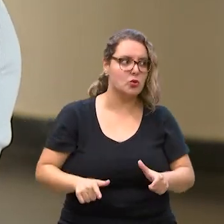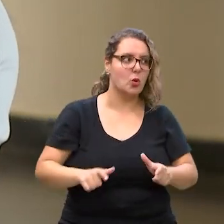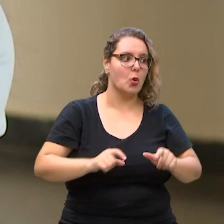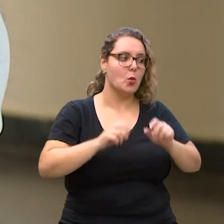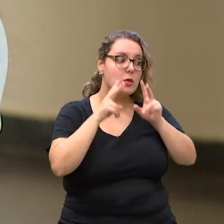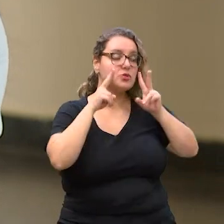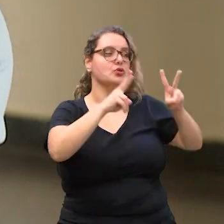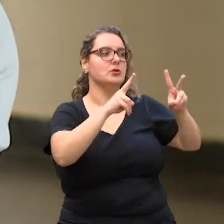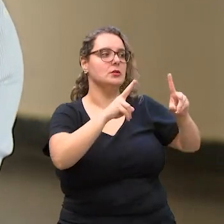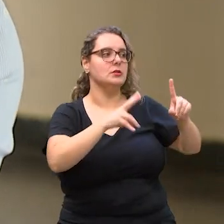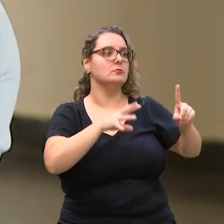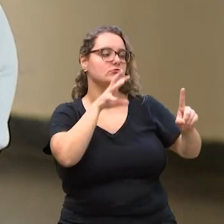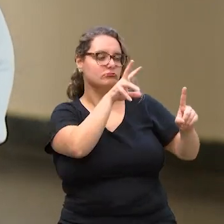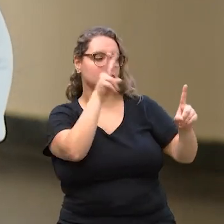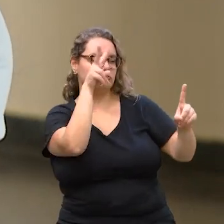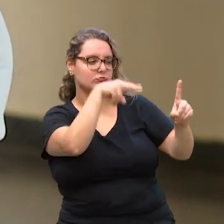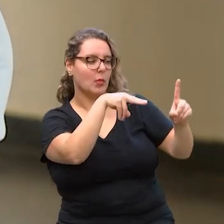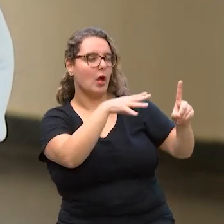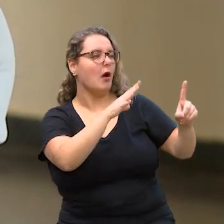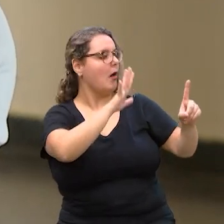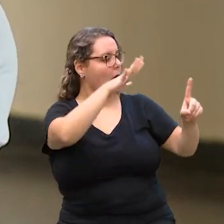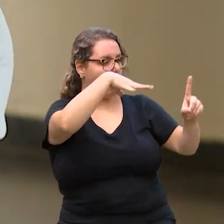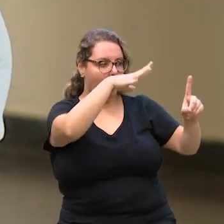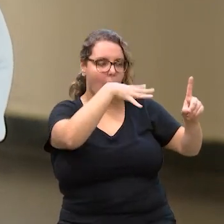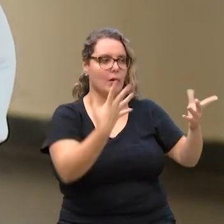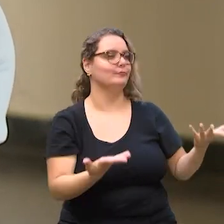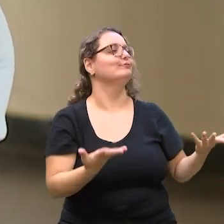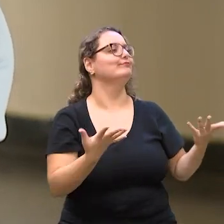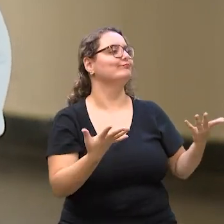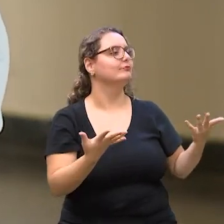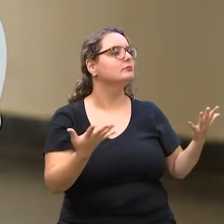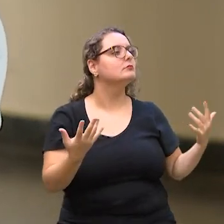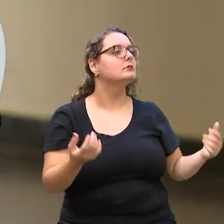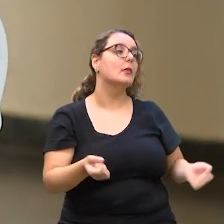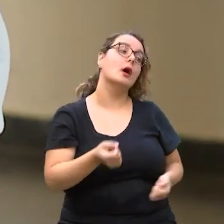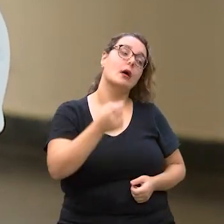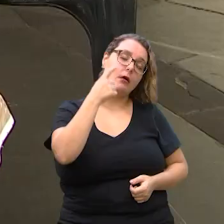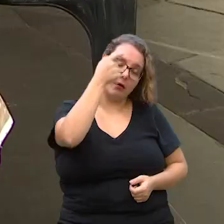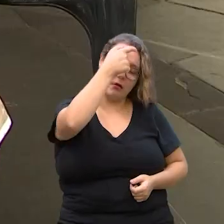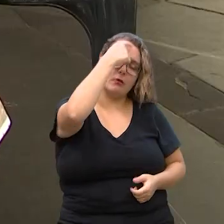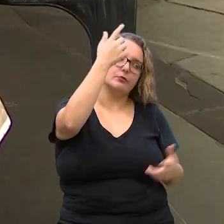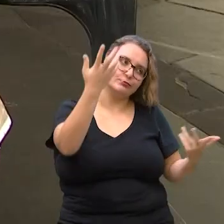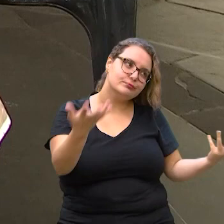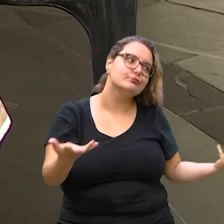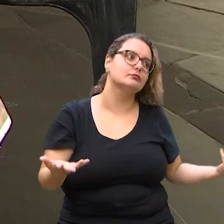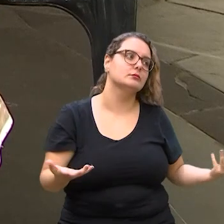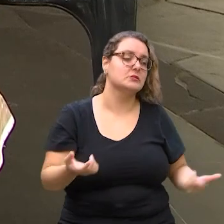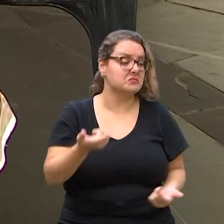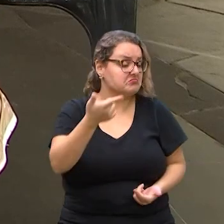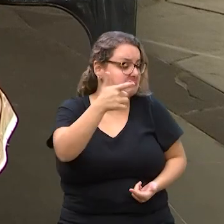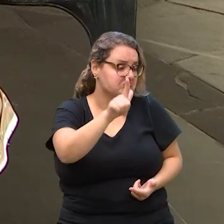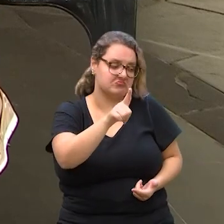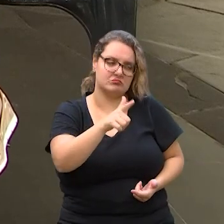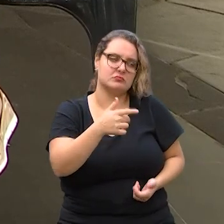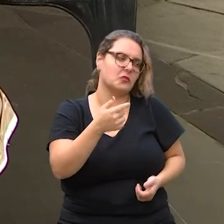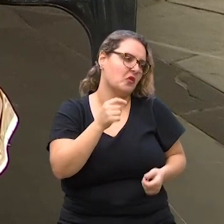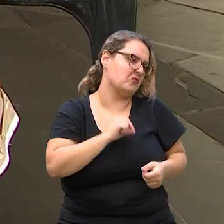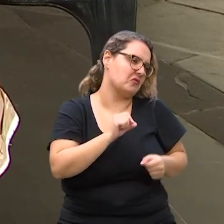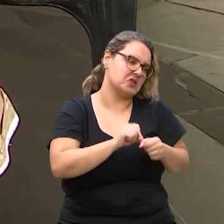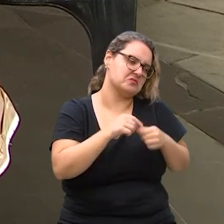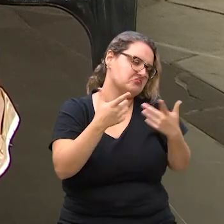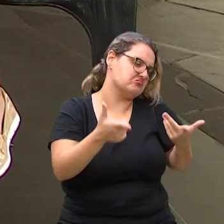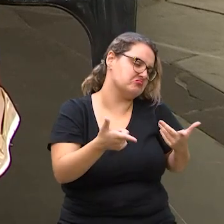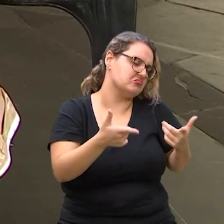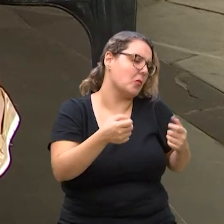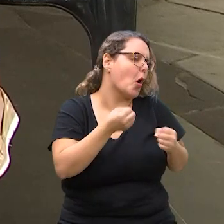pessoas se inspiram em você, então tenha consciência dos seus atos, né? Se você quer continuar fazendo, ok, escolha a sua e